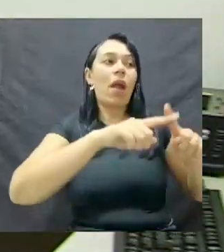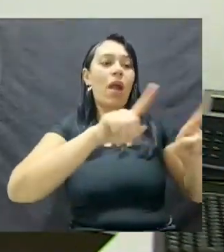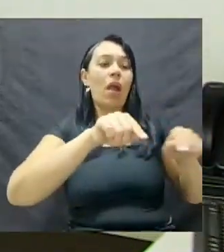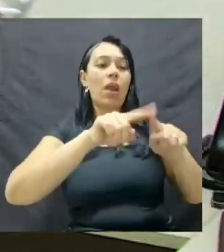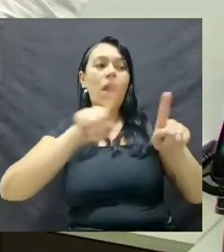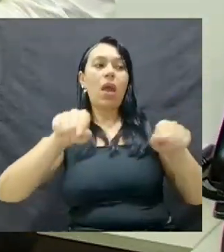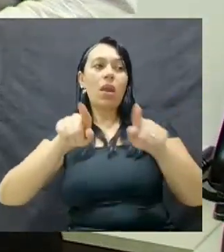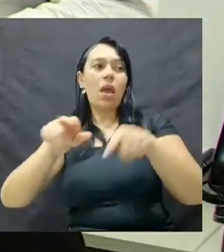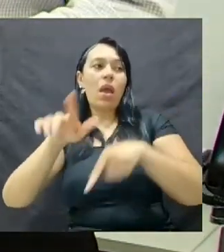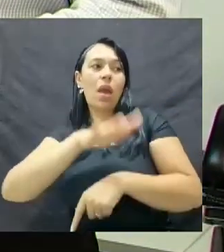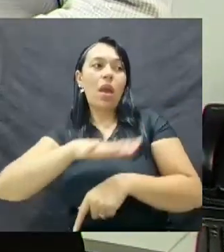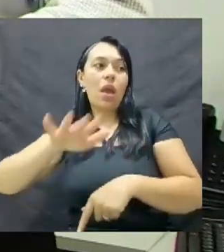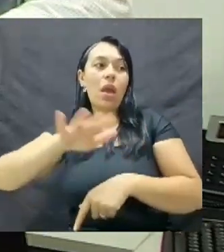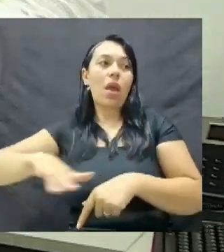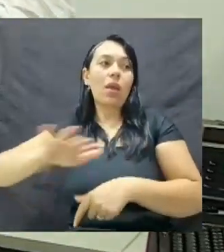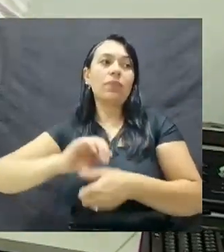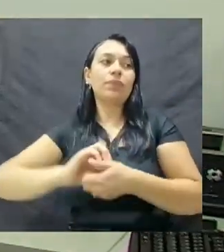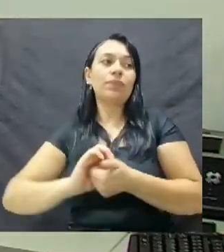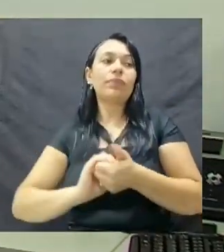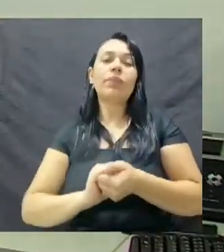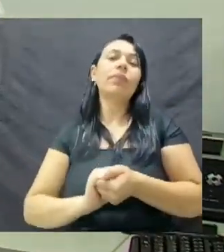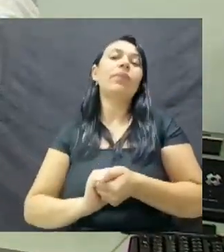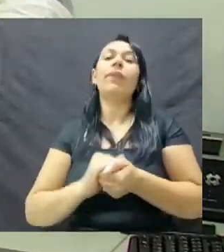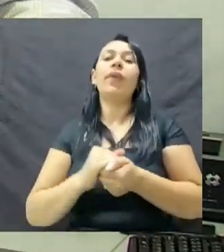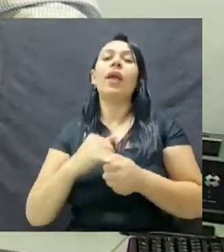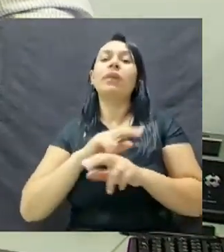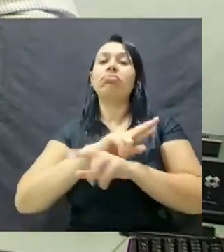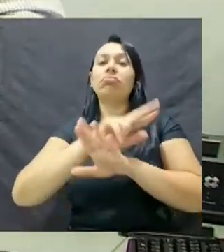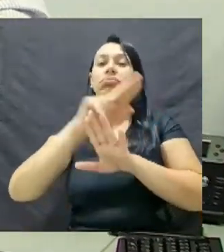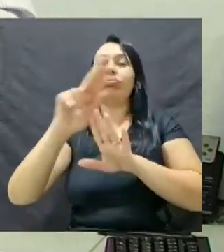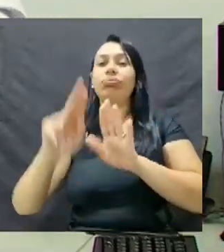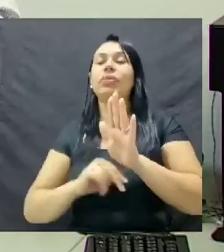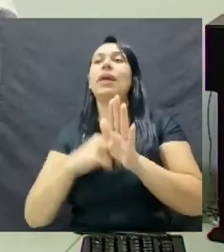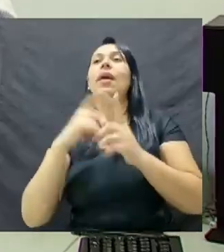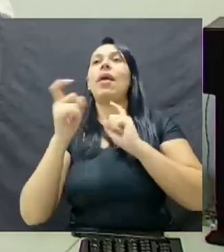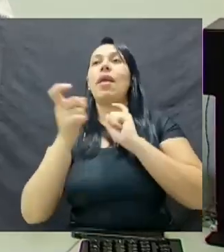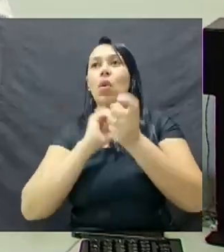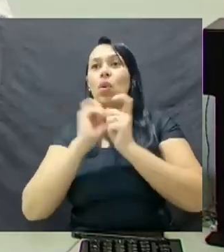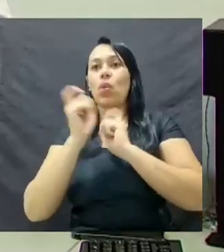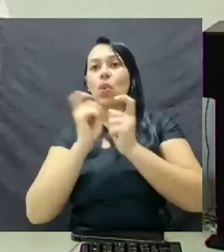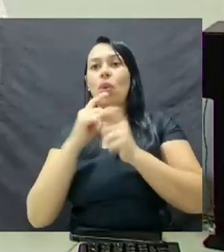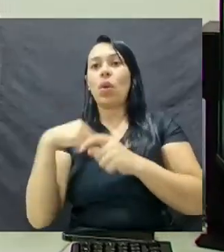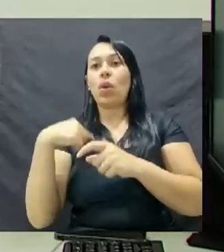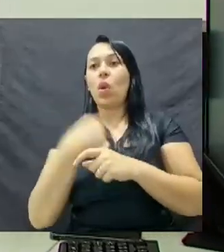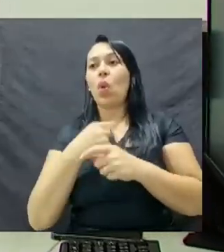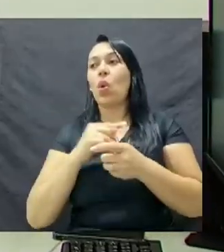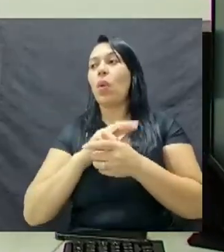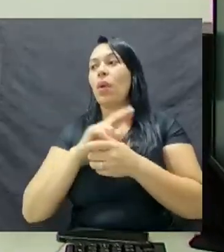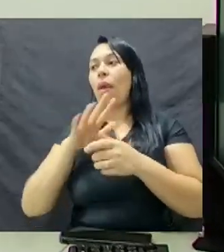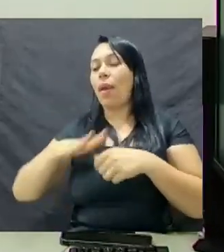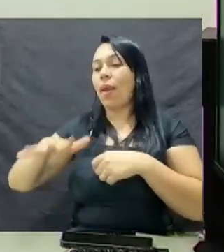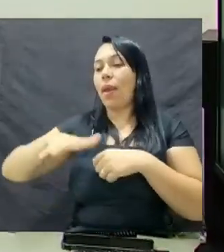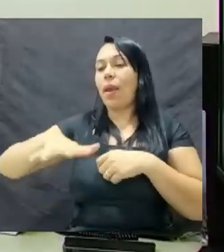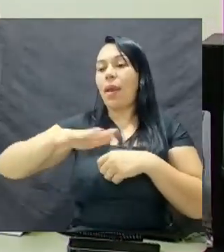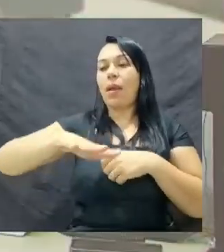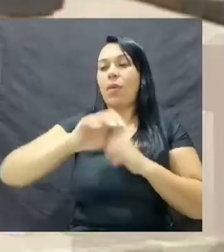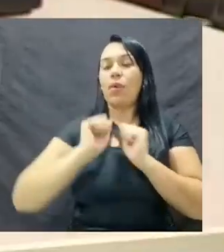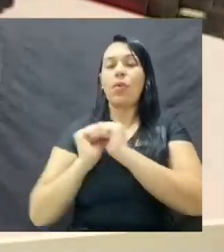envolvido nas diversas reuniões com os servidores, com os outros setores para alinhar as tomadas de